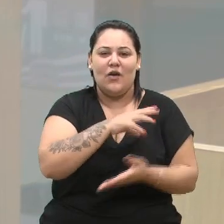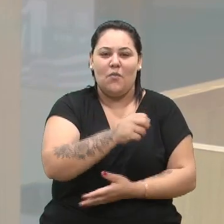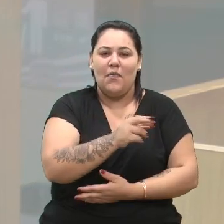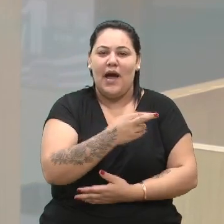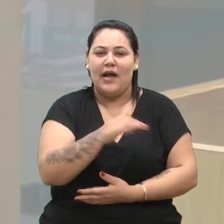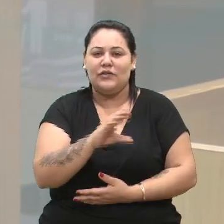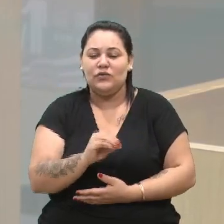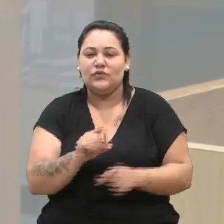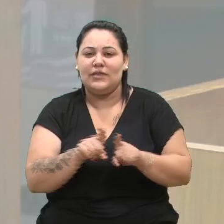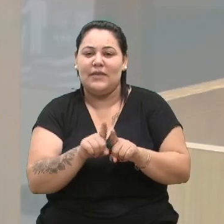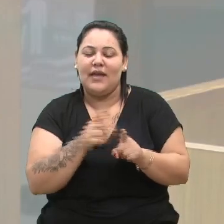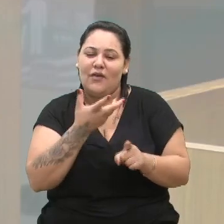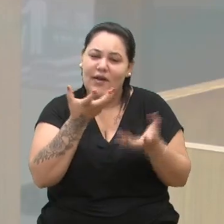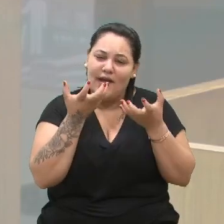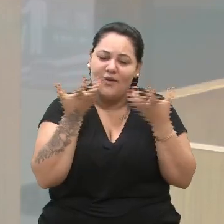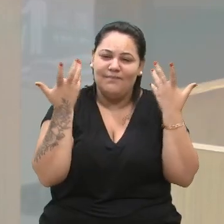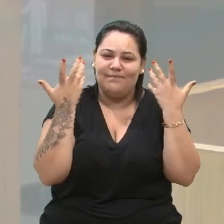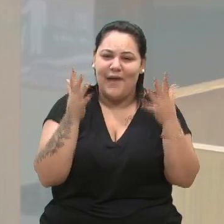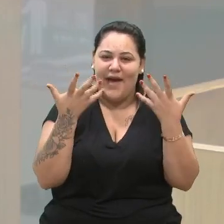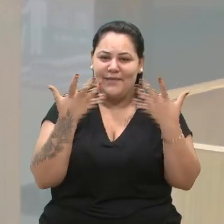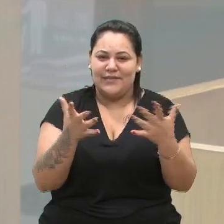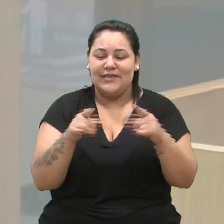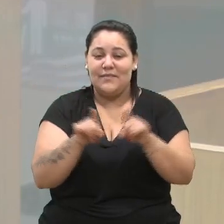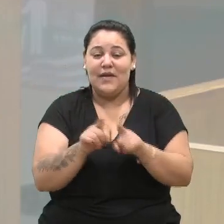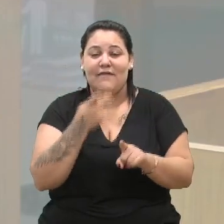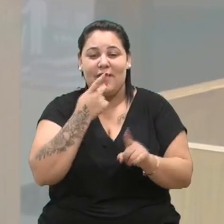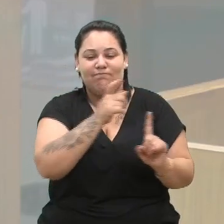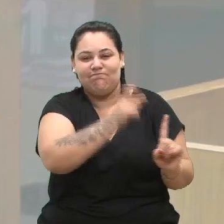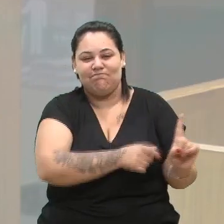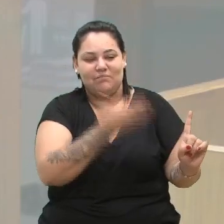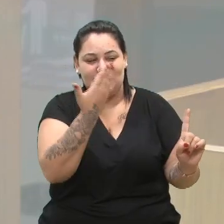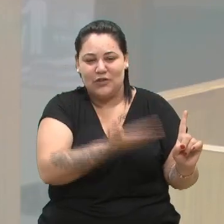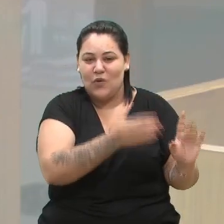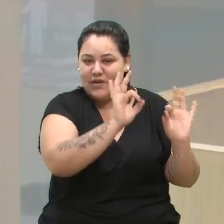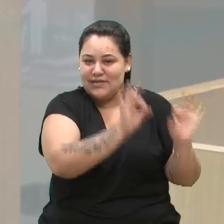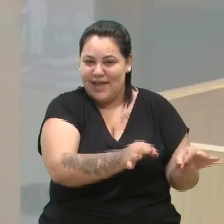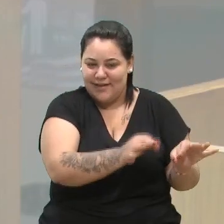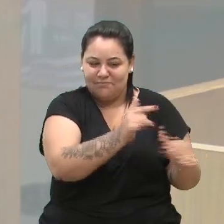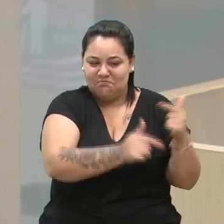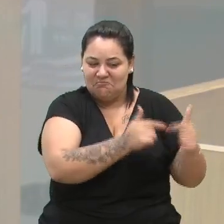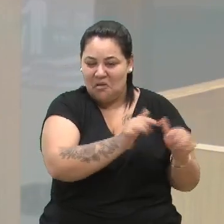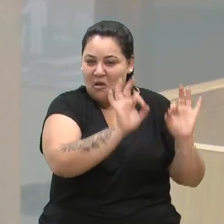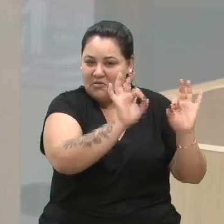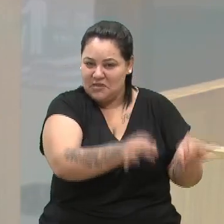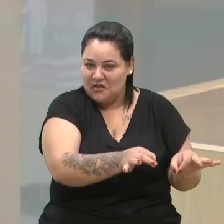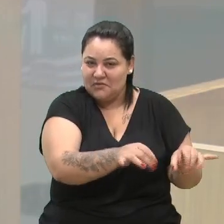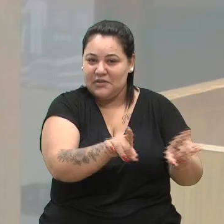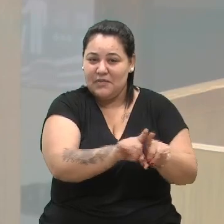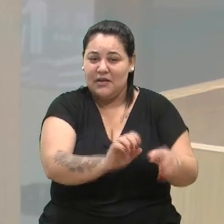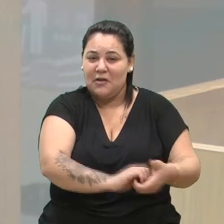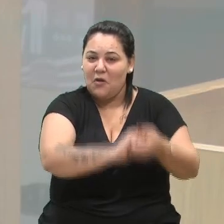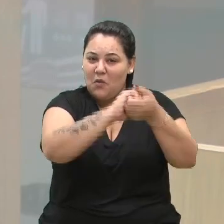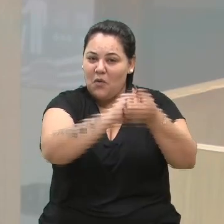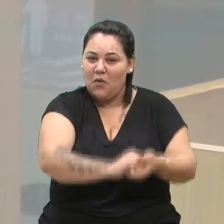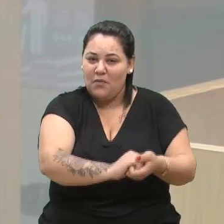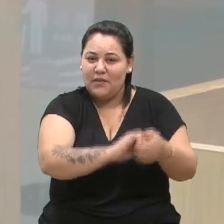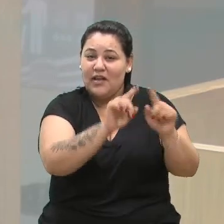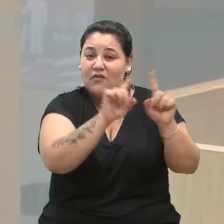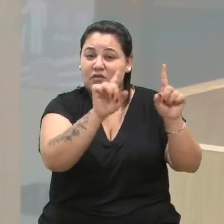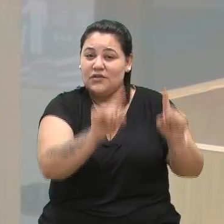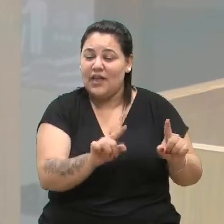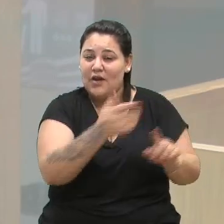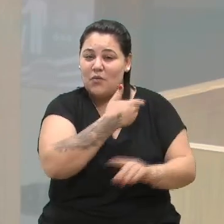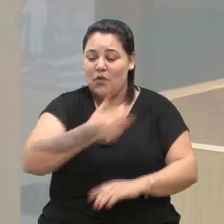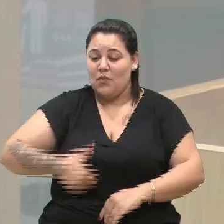quero parabenizar ele e dizer que ele é uma pessoa que está certo no lugar que ele está, e quero cumprimentar os servidores públicos, e não